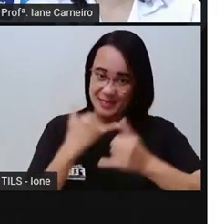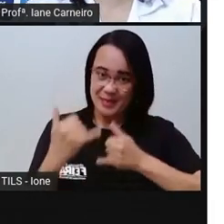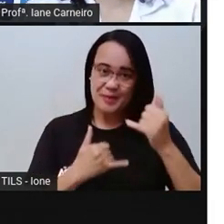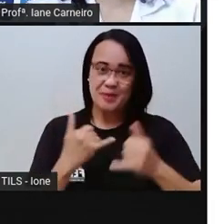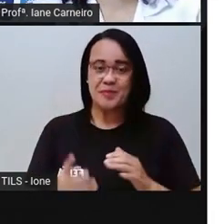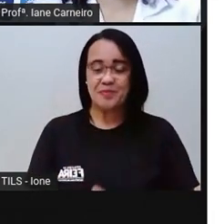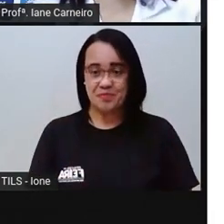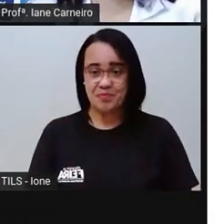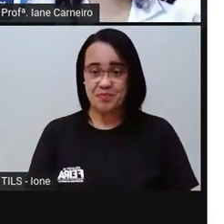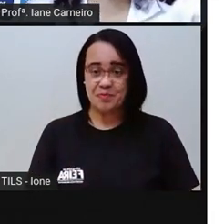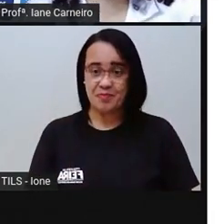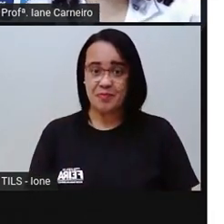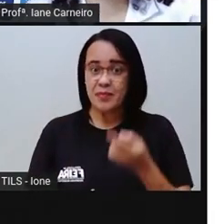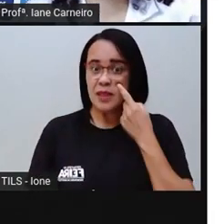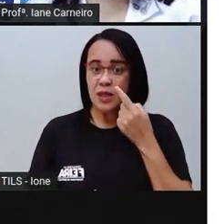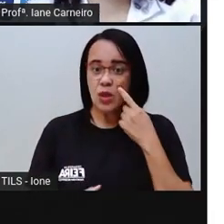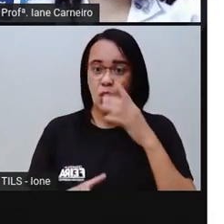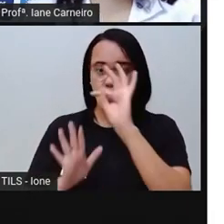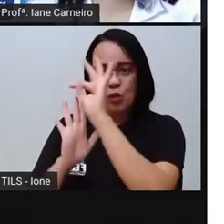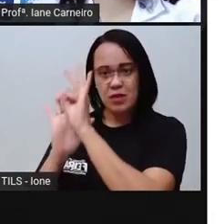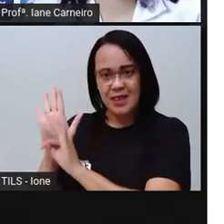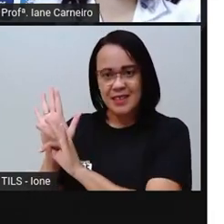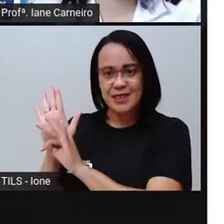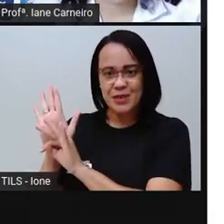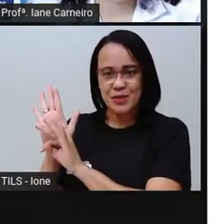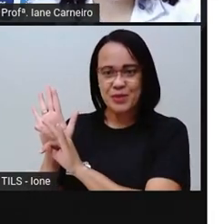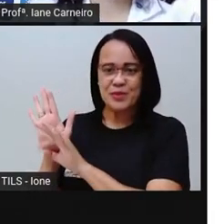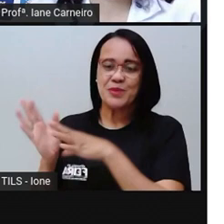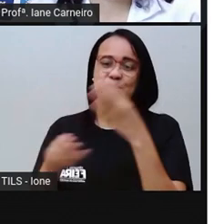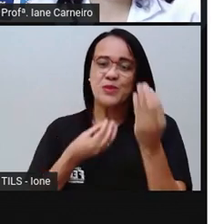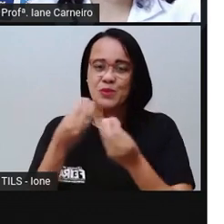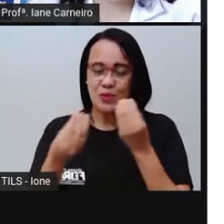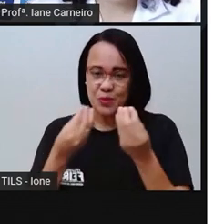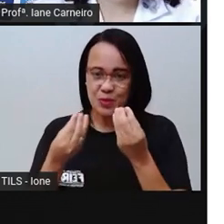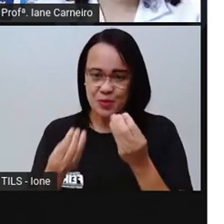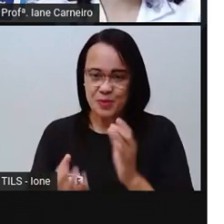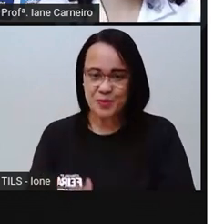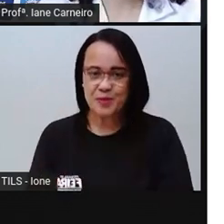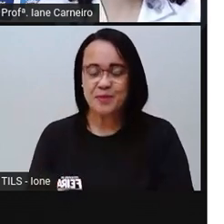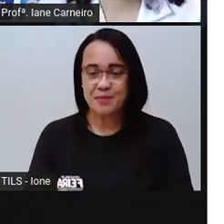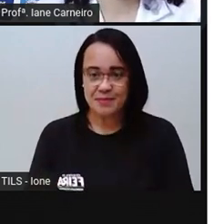Então, de olho agora no texto, certo? A Pro agora